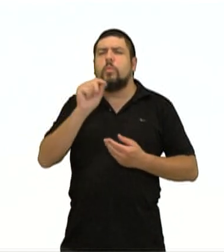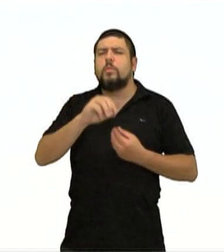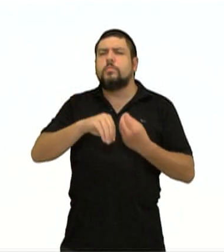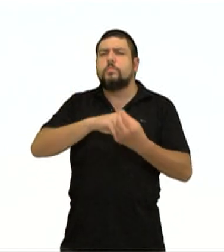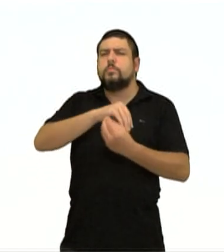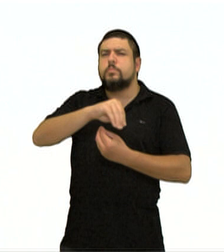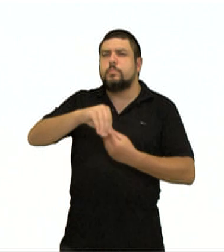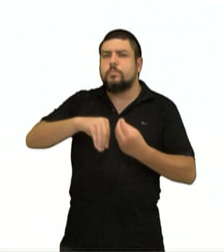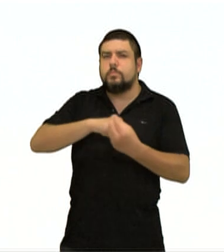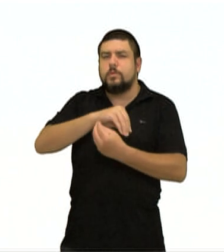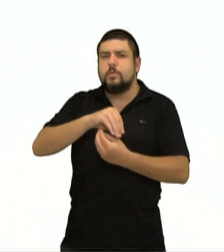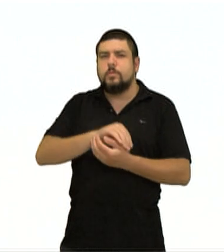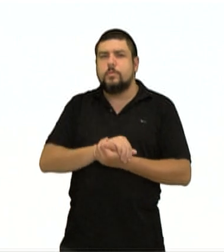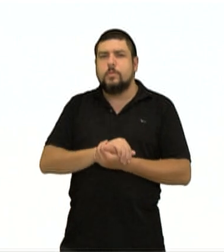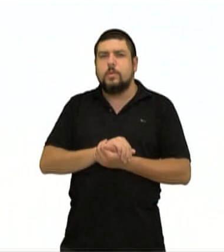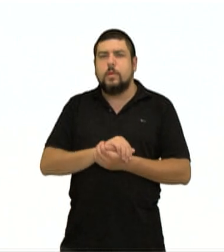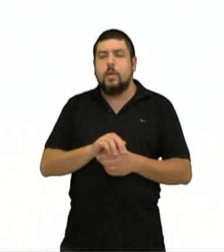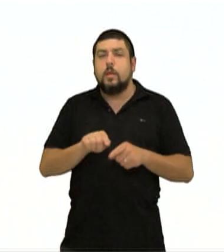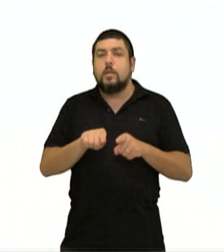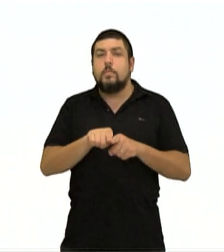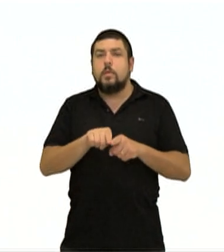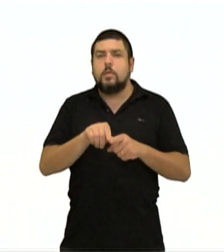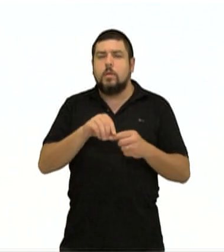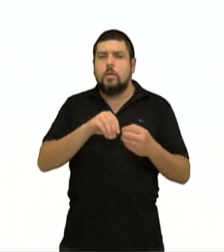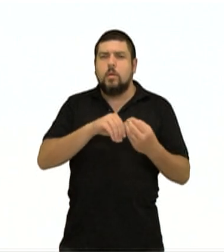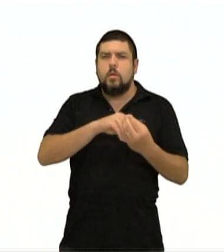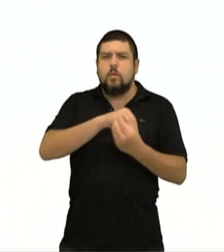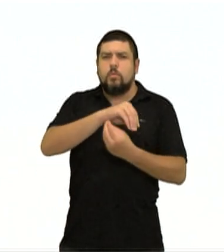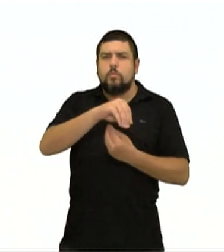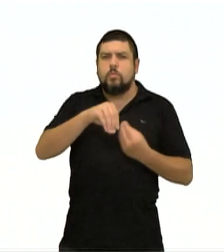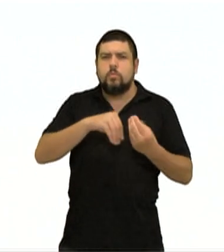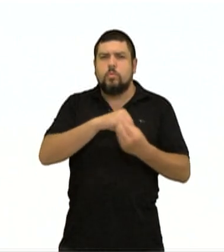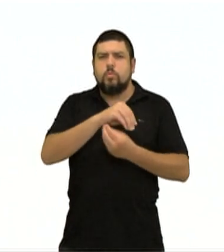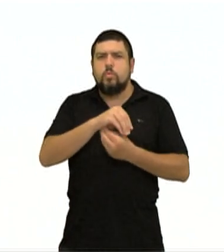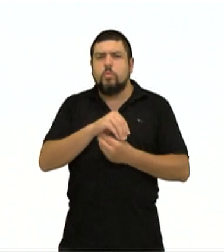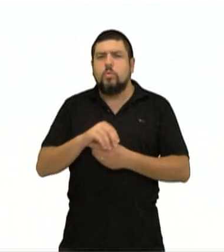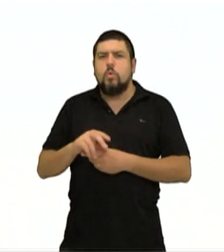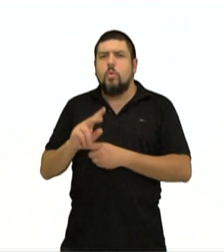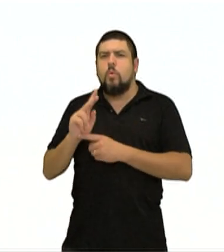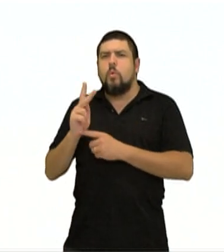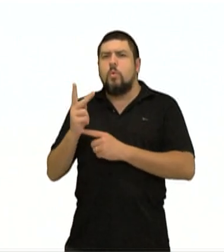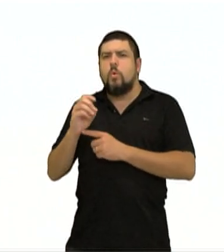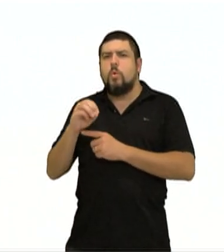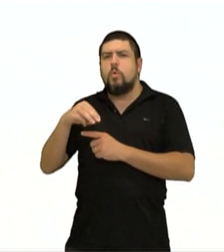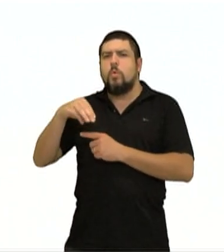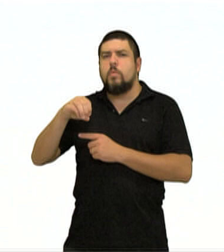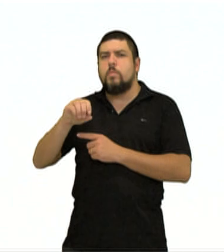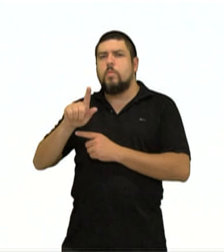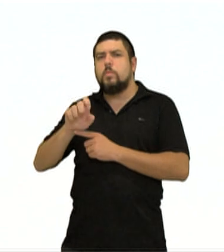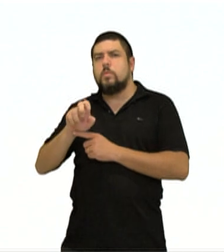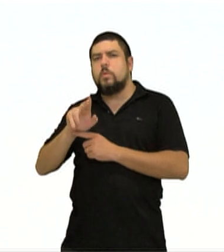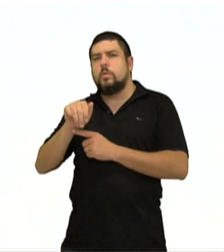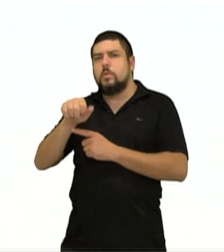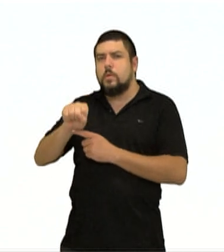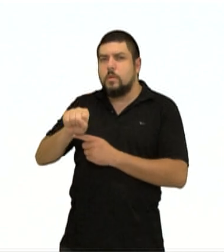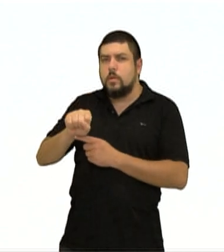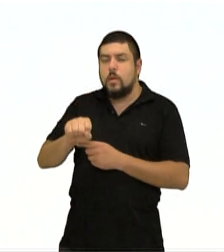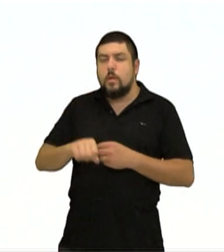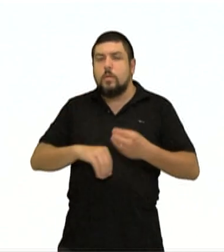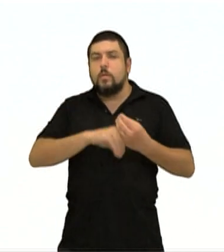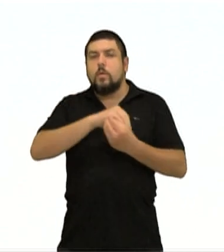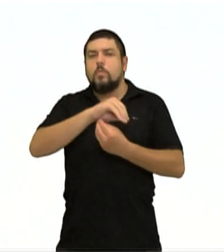disso, relembrar o que são misturas homogêneas e também misturas heterogêneas,